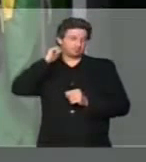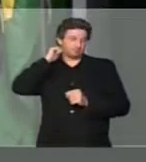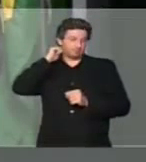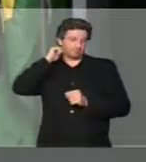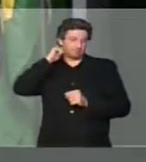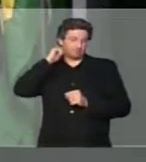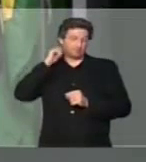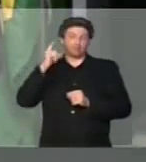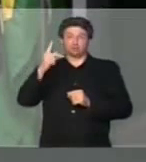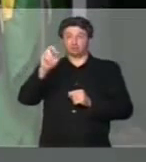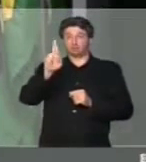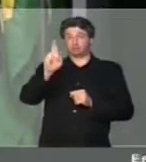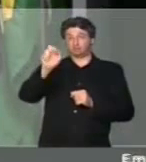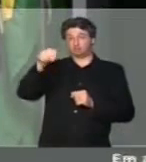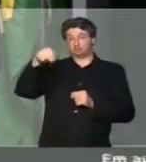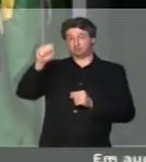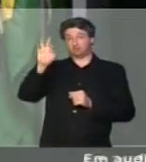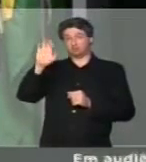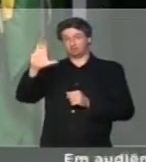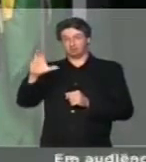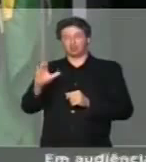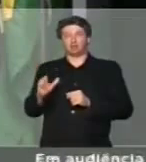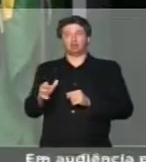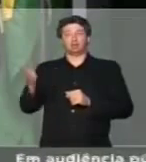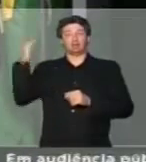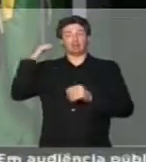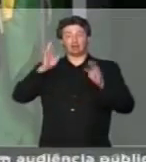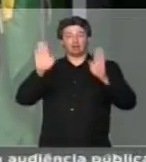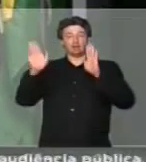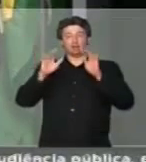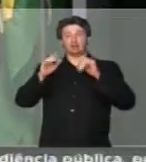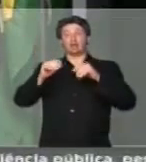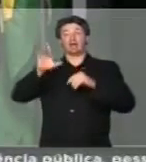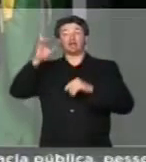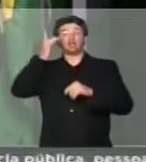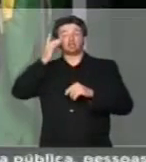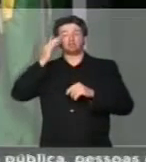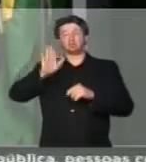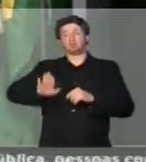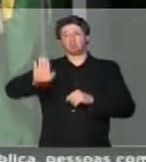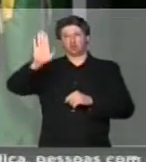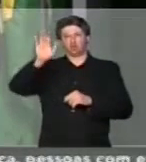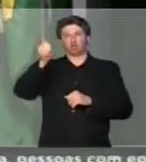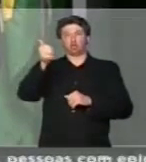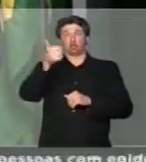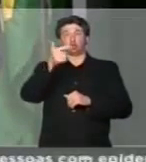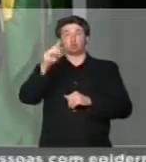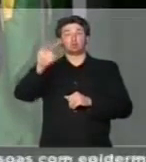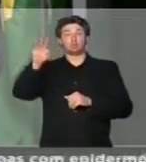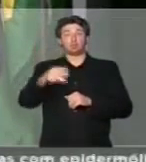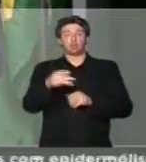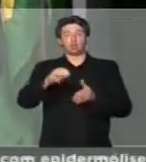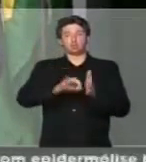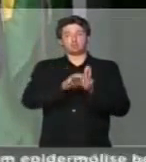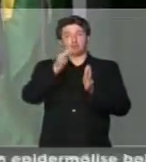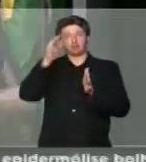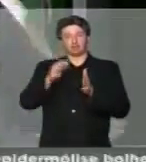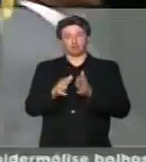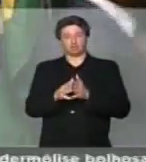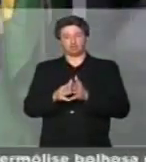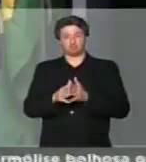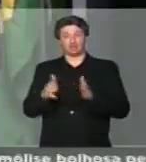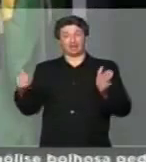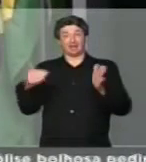Pronatec. No calor da disputa eleitoral, a presidente prometeu 12 milhões de matrículas